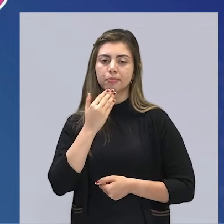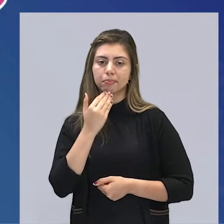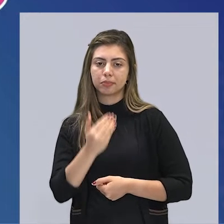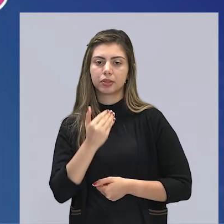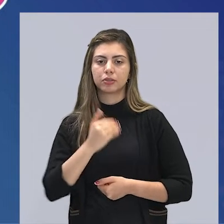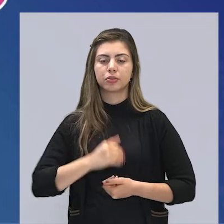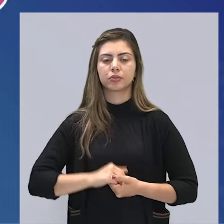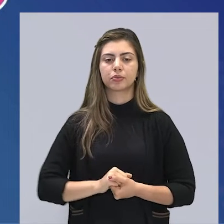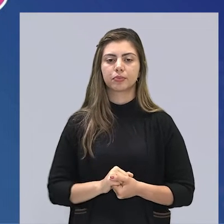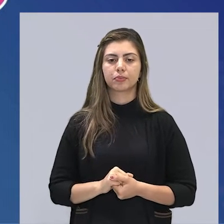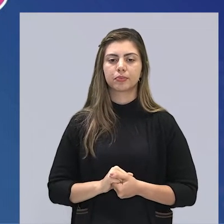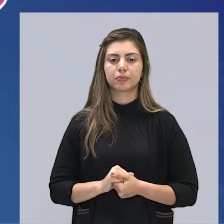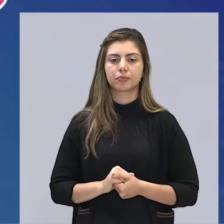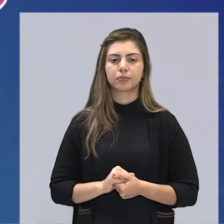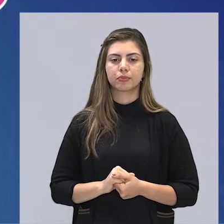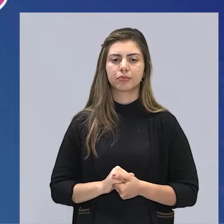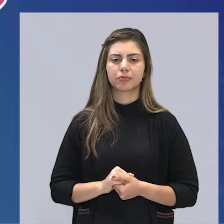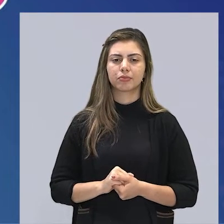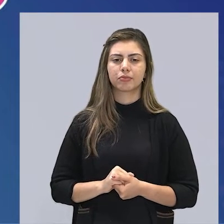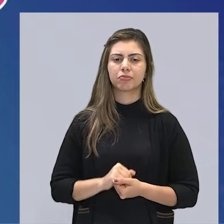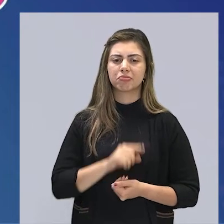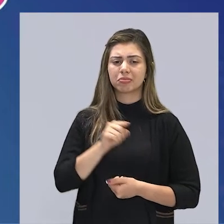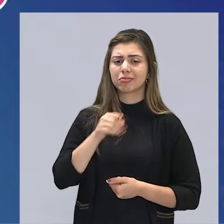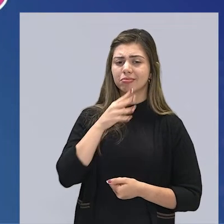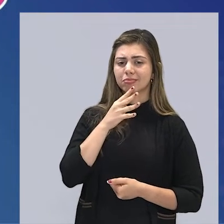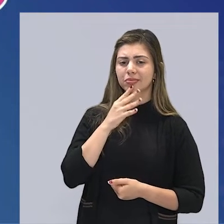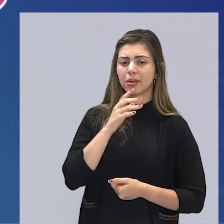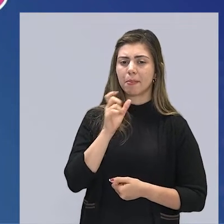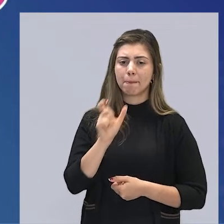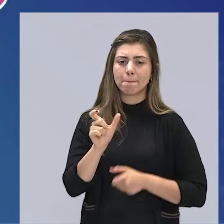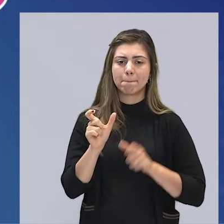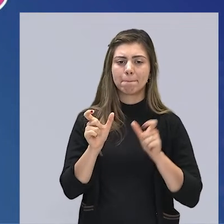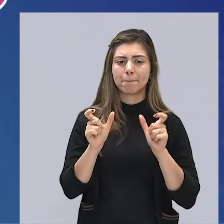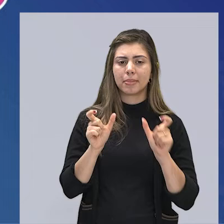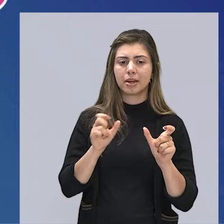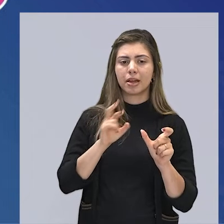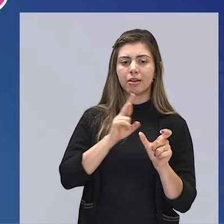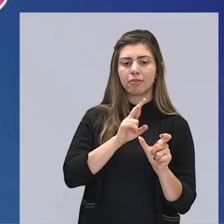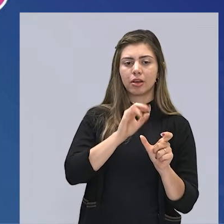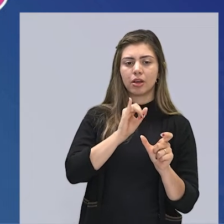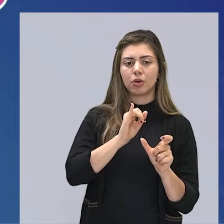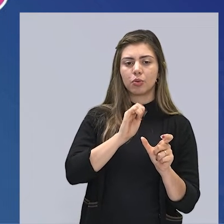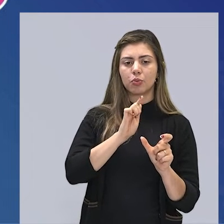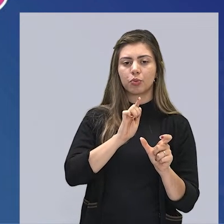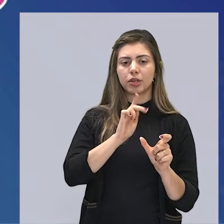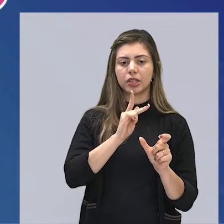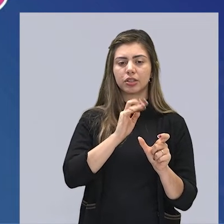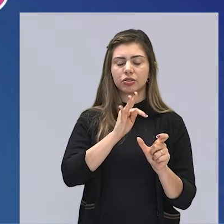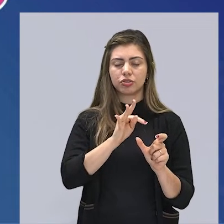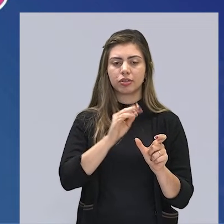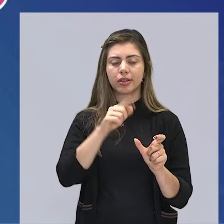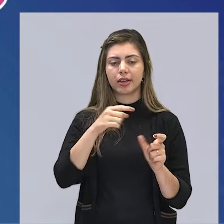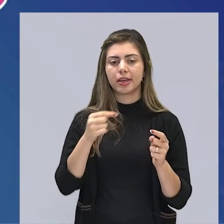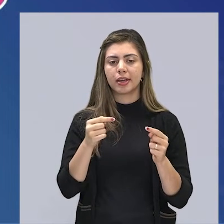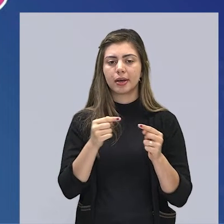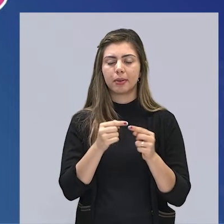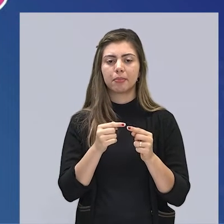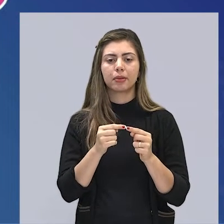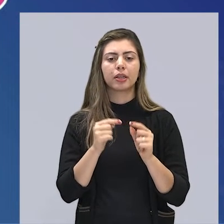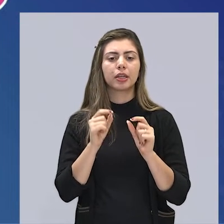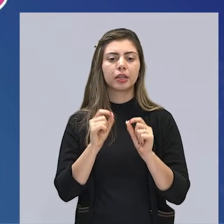Right or wrong. Vocês conhecem as duas palavrinhas? Right, certo. Ele também é utilizado para indicar o lado direito,